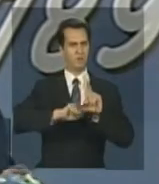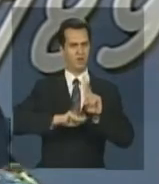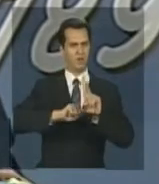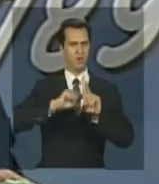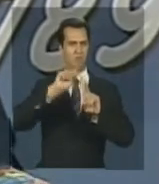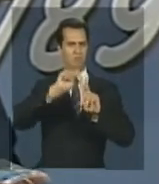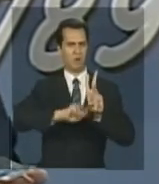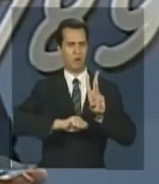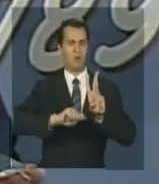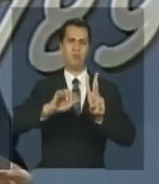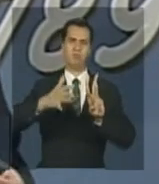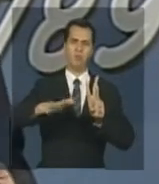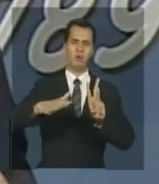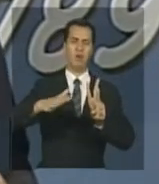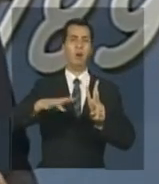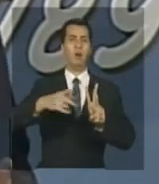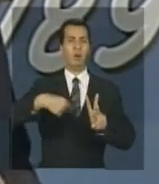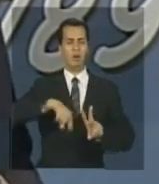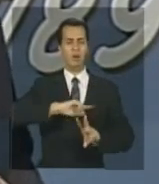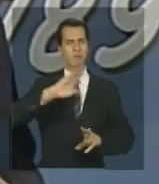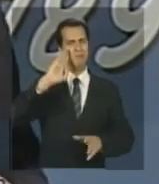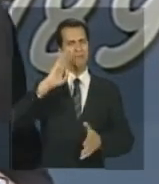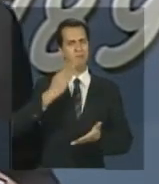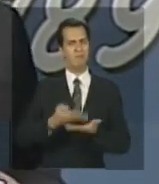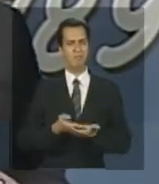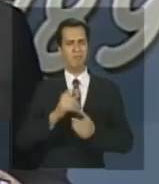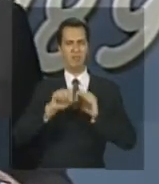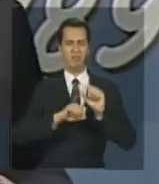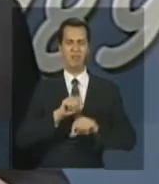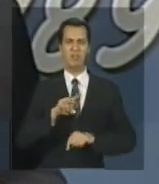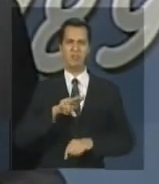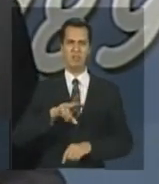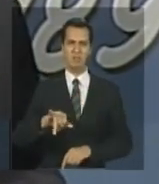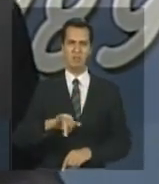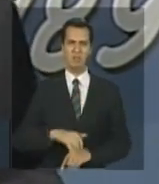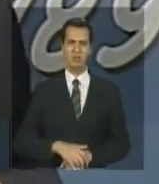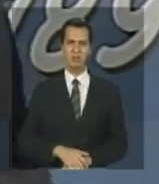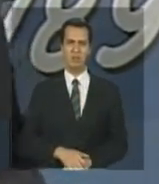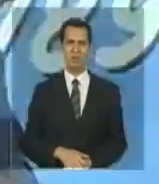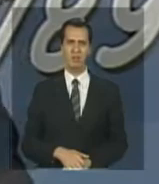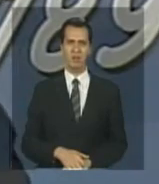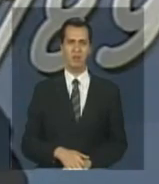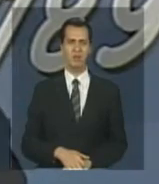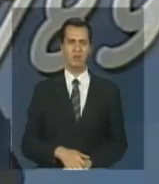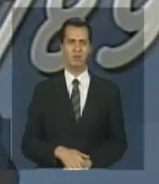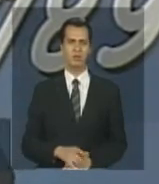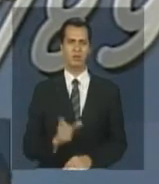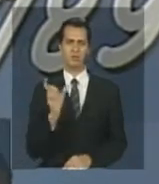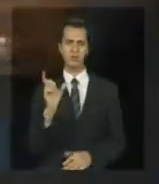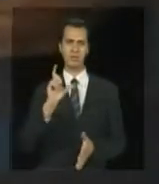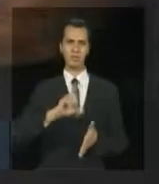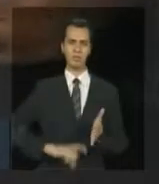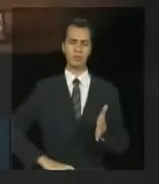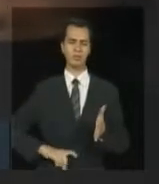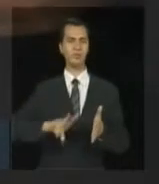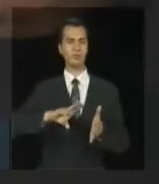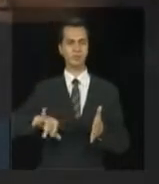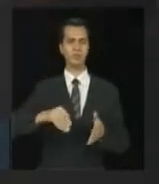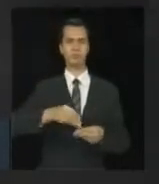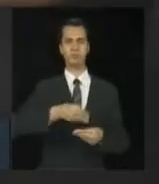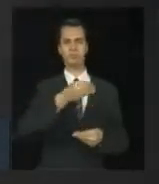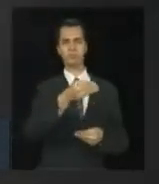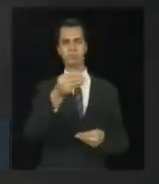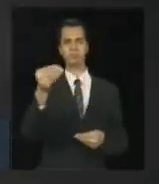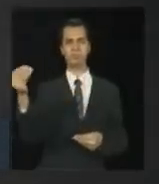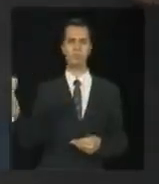queremos acreditar que vamos que vamos universalizar vamos emitir